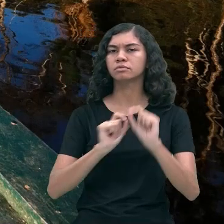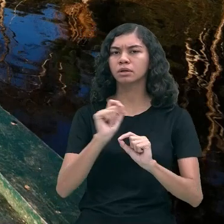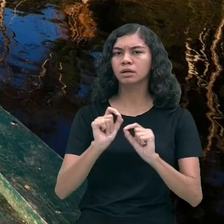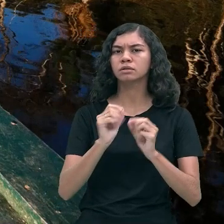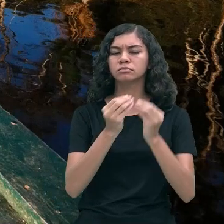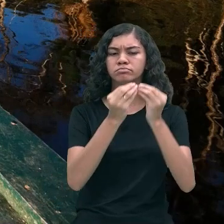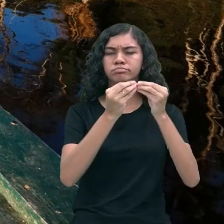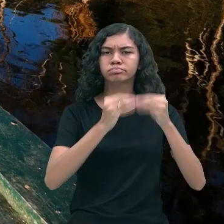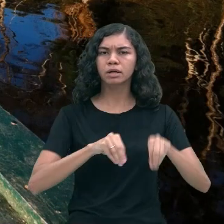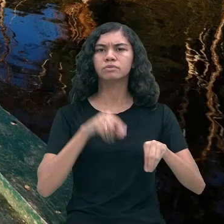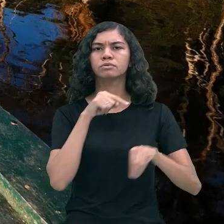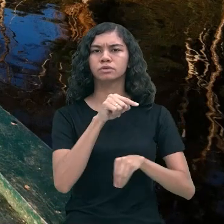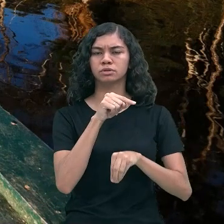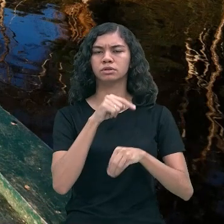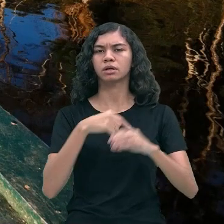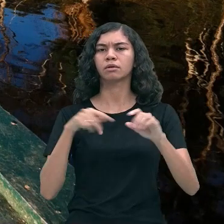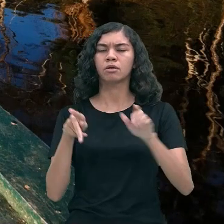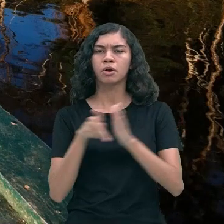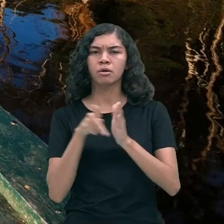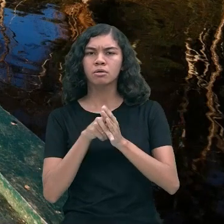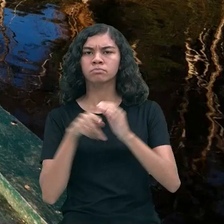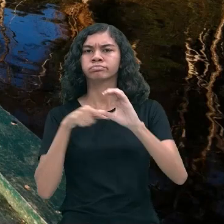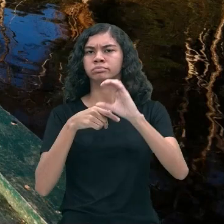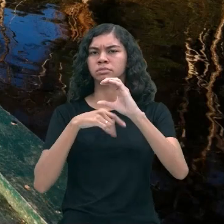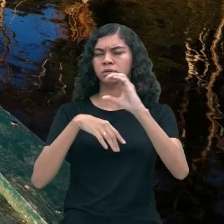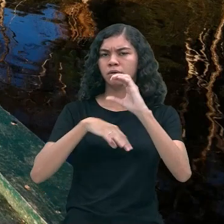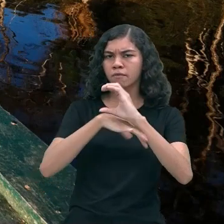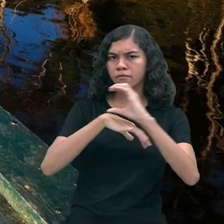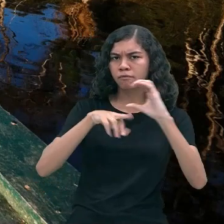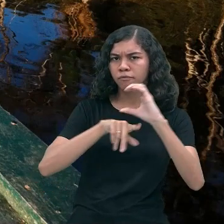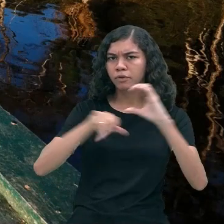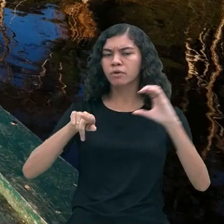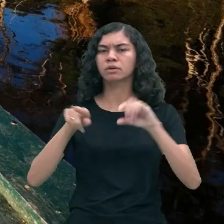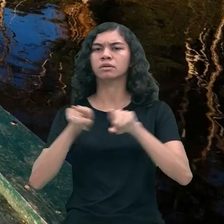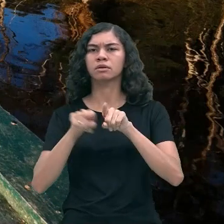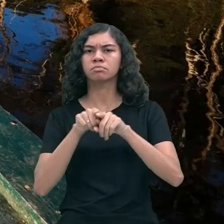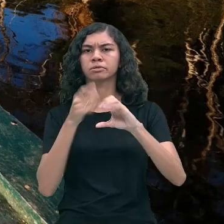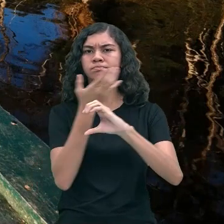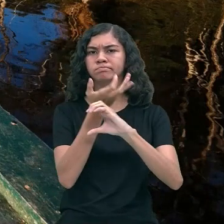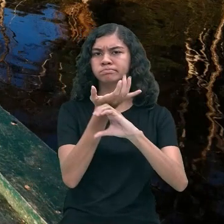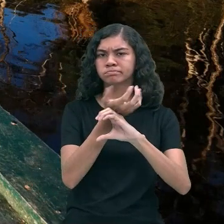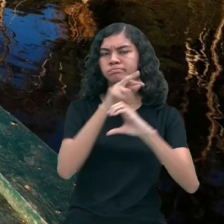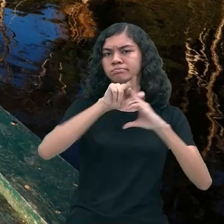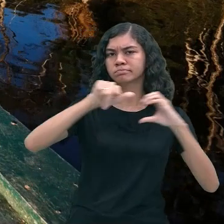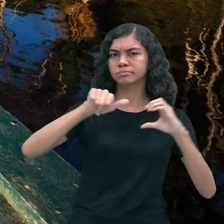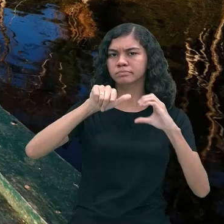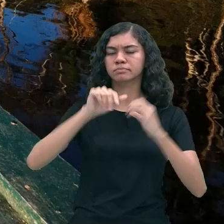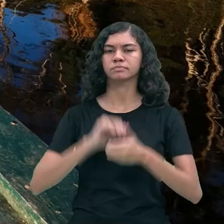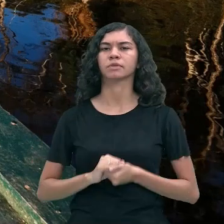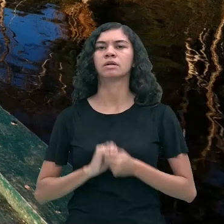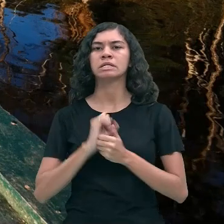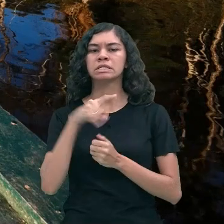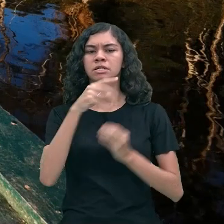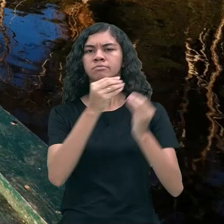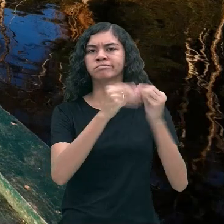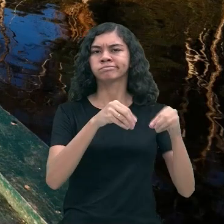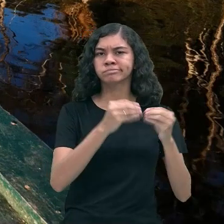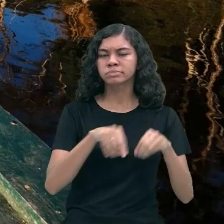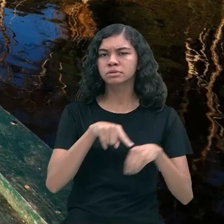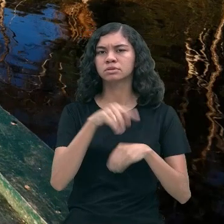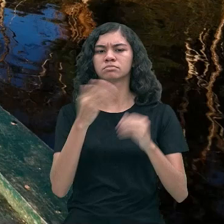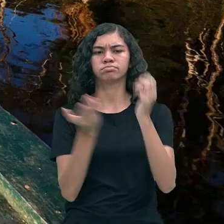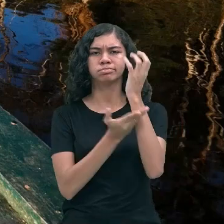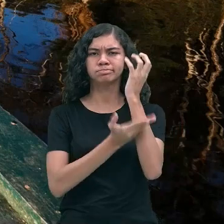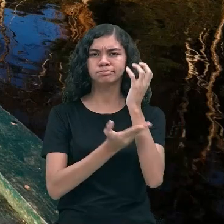destruição dessa fauna, destruição dessa flora. E isso tudo com o tempo, quanto mais a gente acabar destruindo esse ambiente sem o pensamento